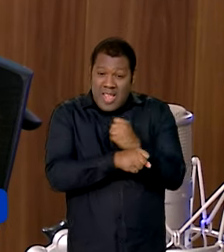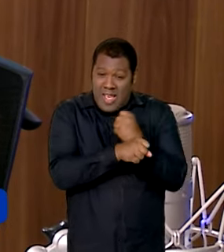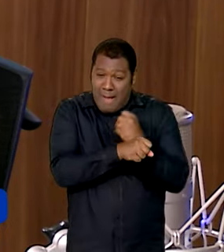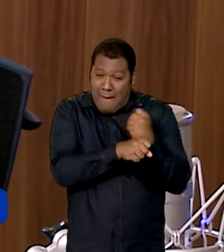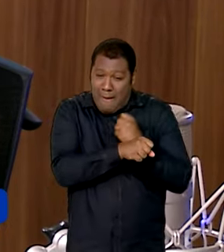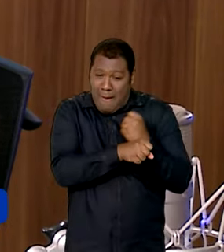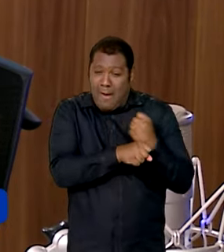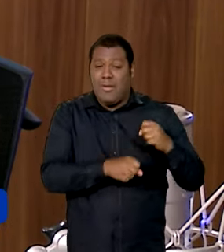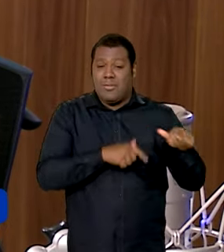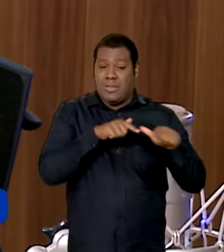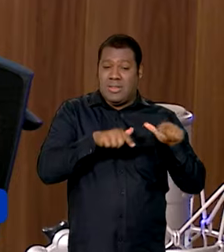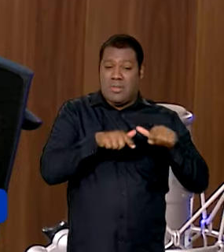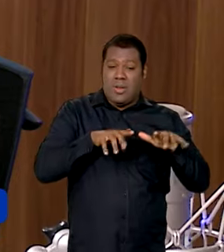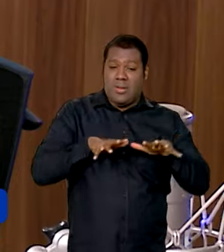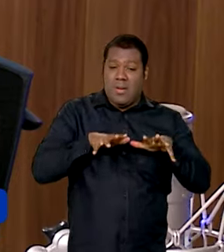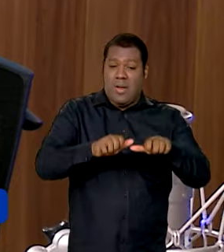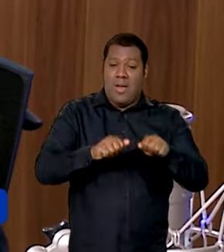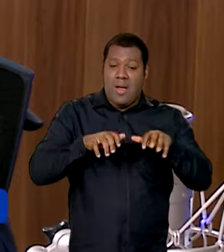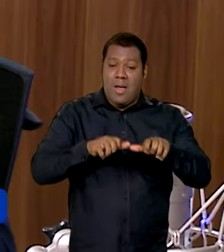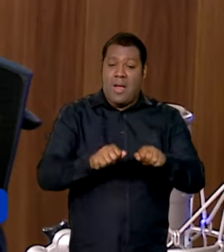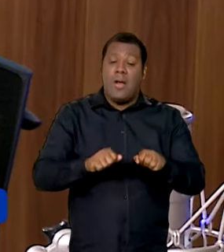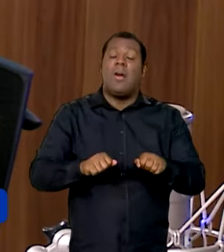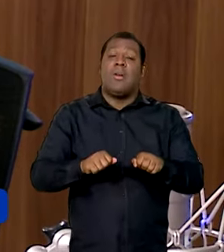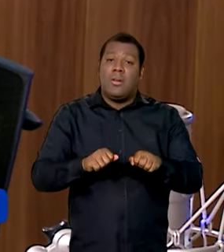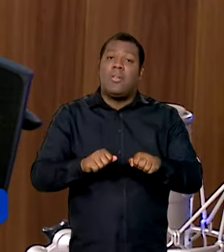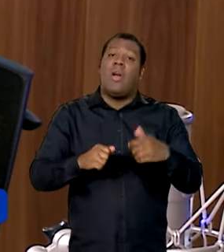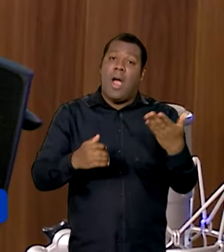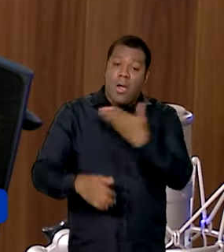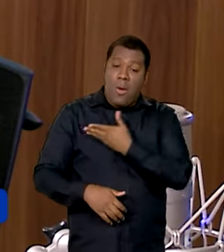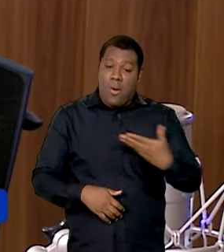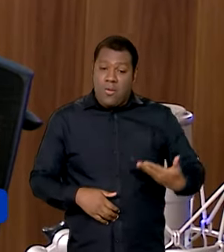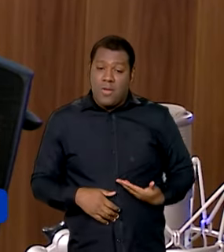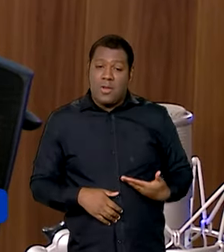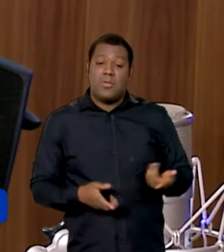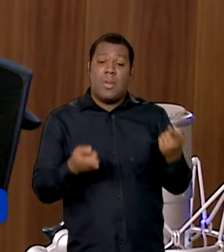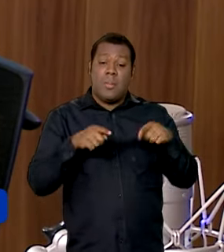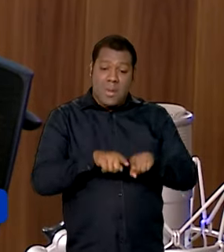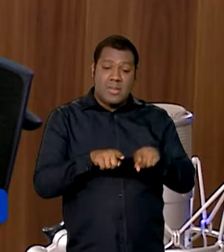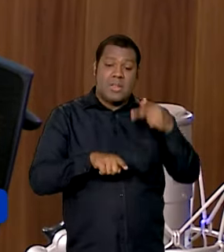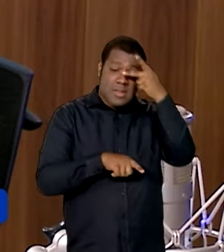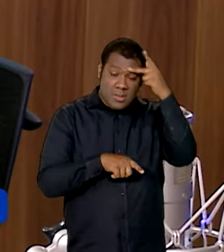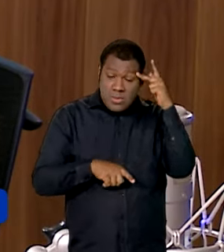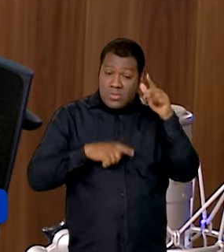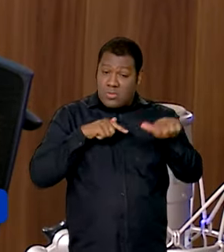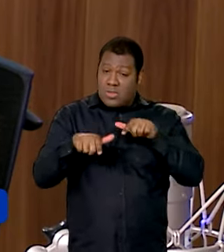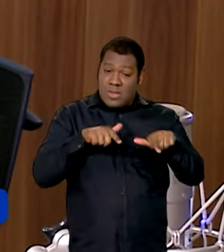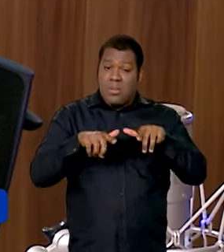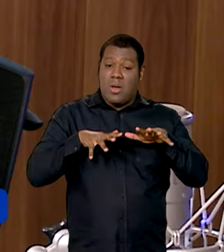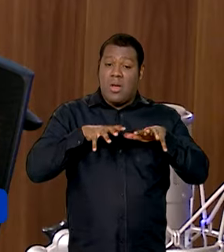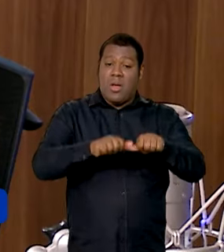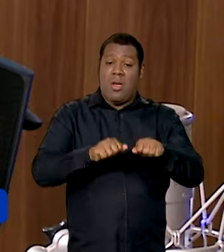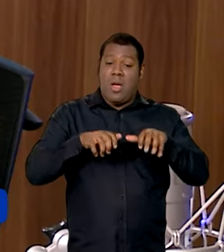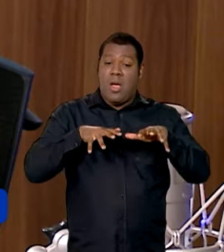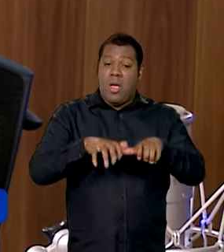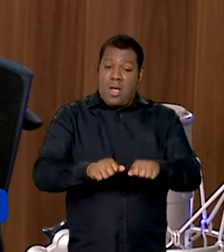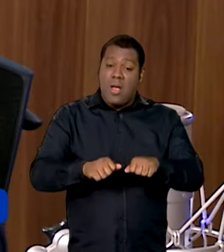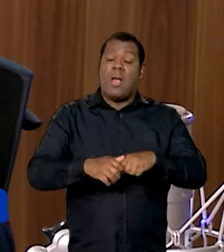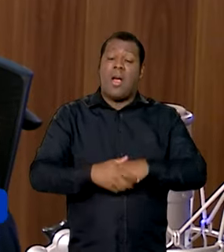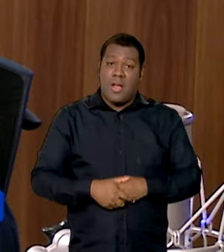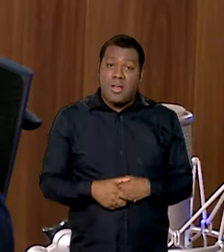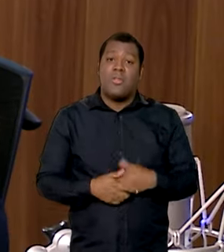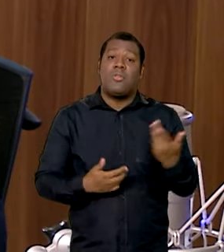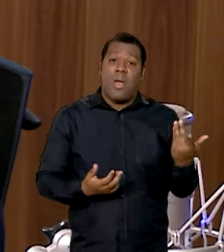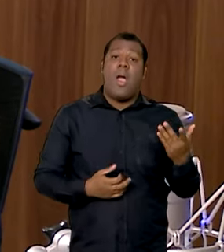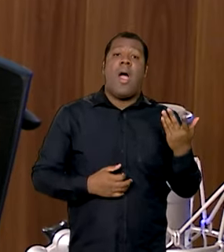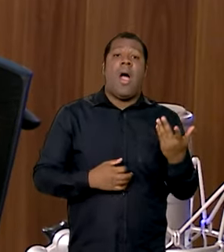disso é estruturar a cadeia desde o licenciamento da melhoria do manejo da floresta Da